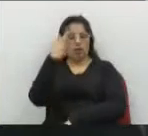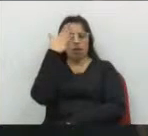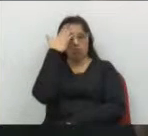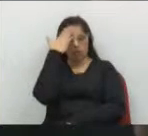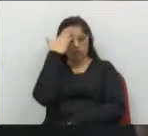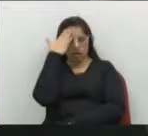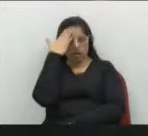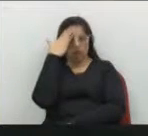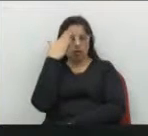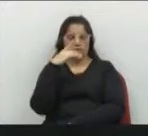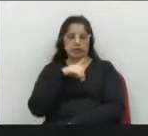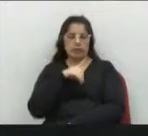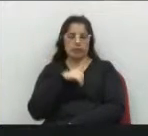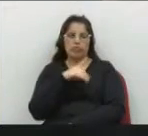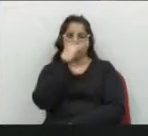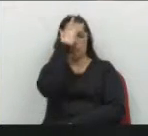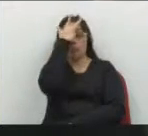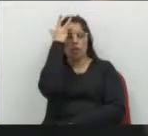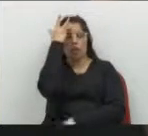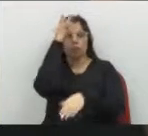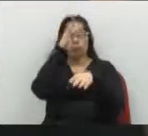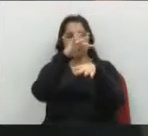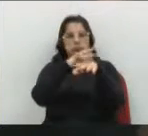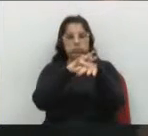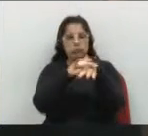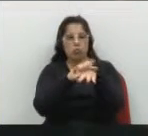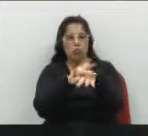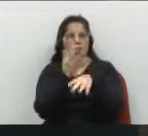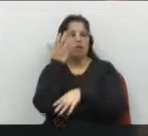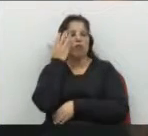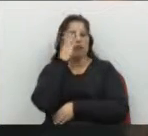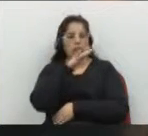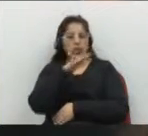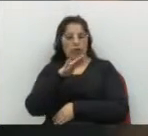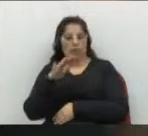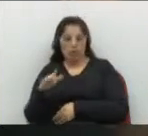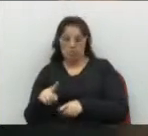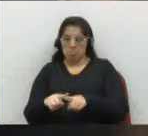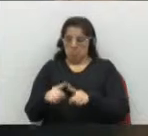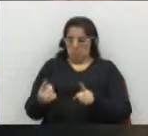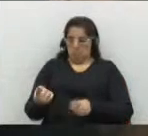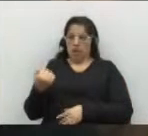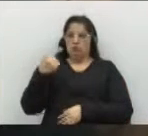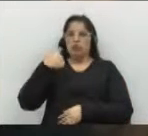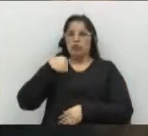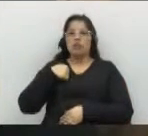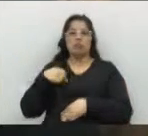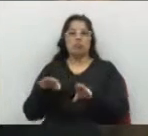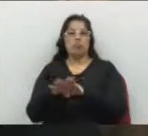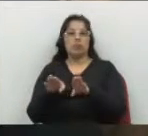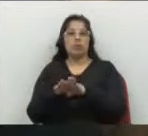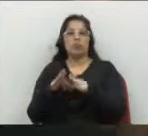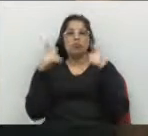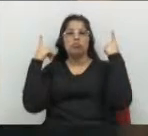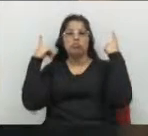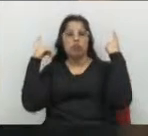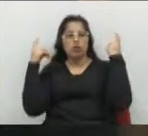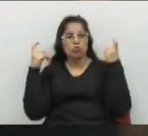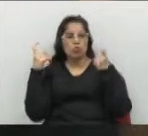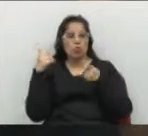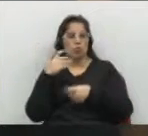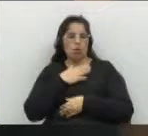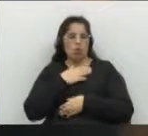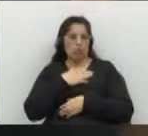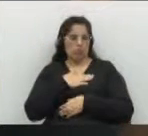doentes, crianças e assim por diante. Só que eu tenho som no meu carro. Eu tenho equipamento de som na minha